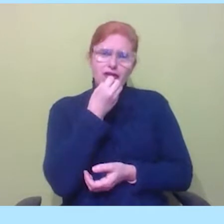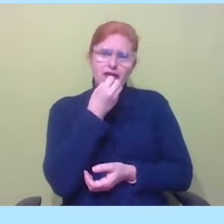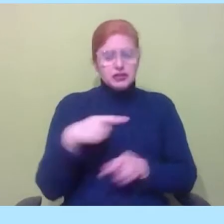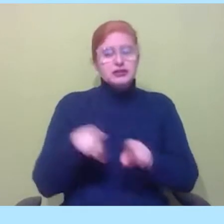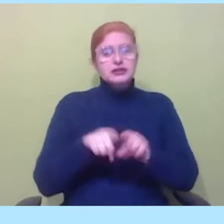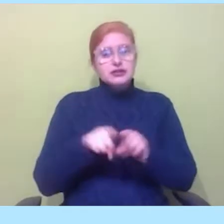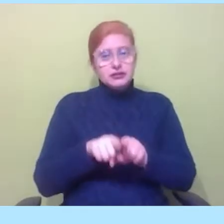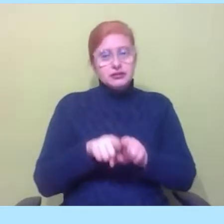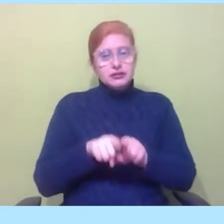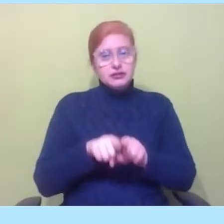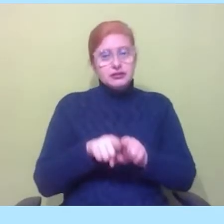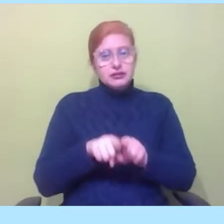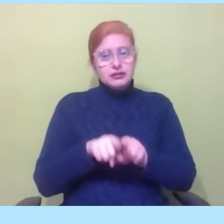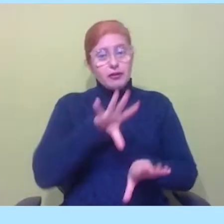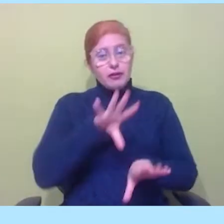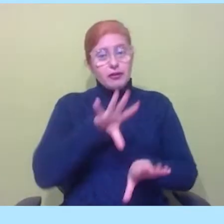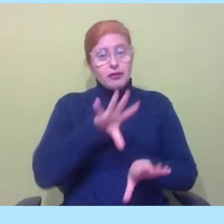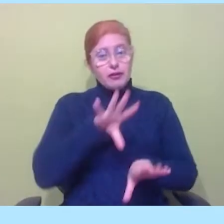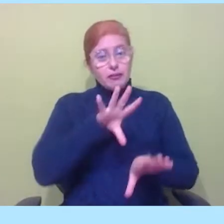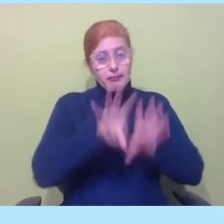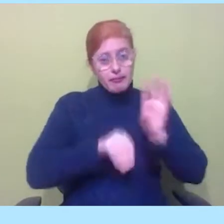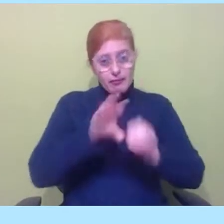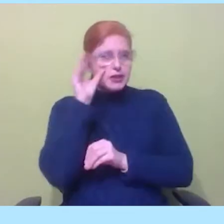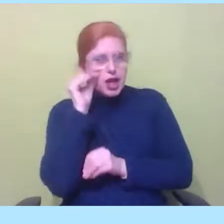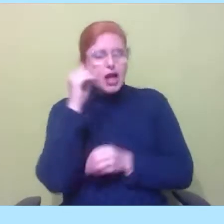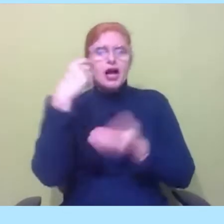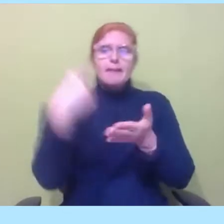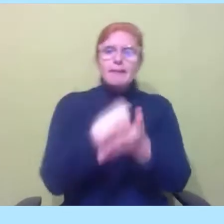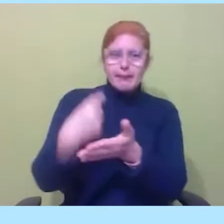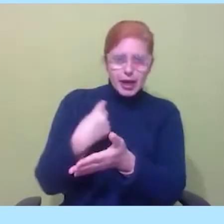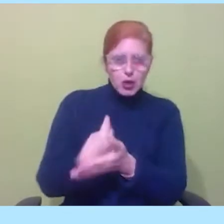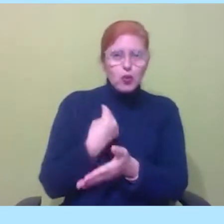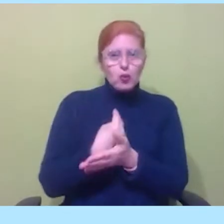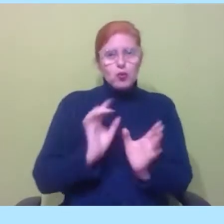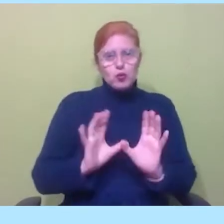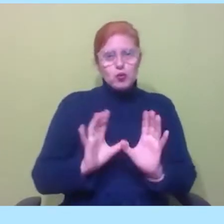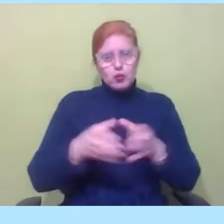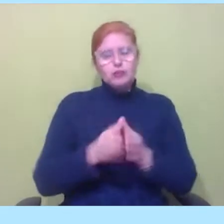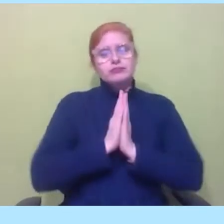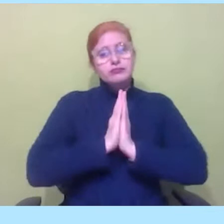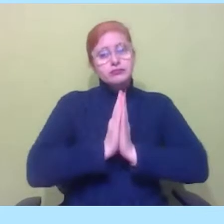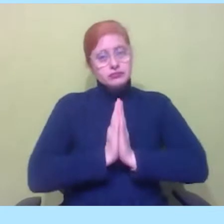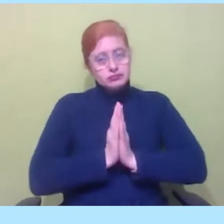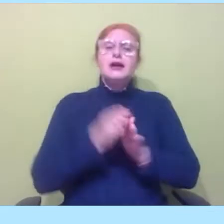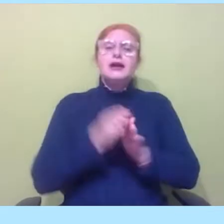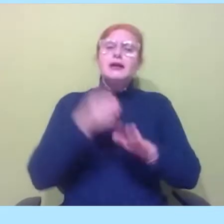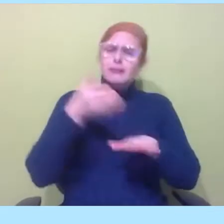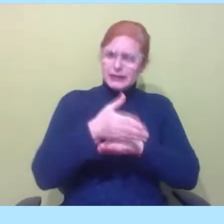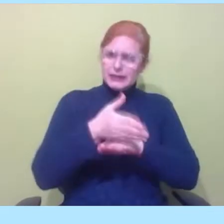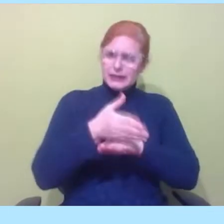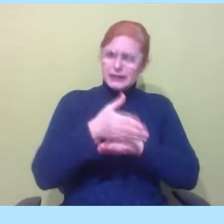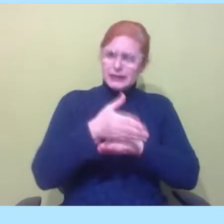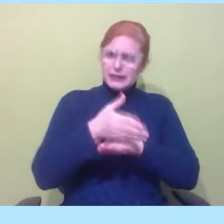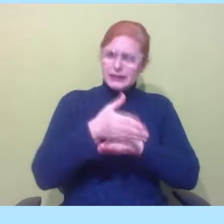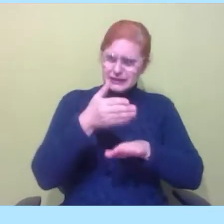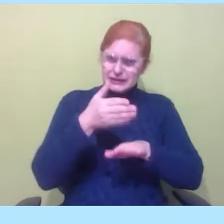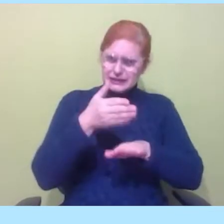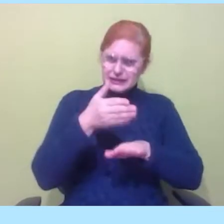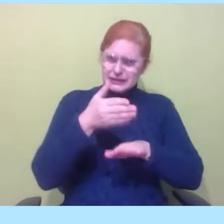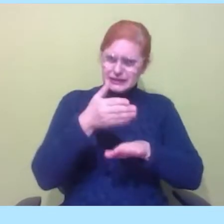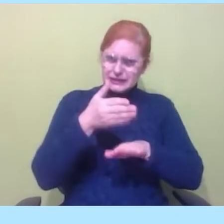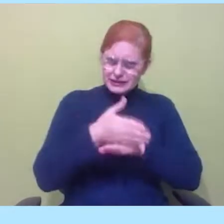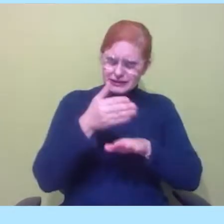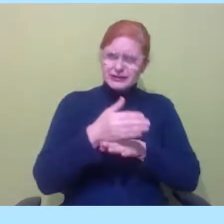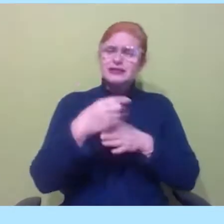de vocês. Então, por favor, interajam, mandem para a gente também as participações,